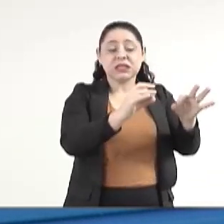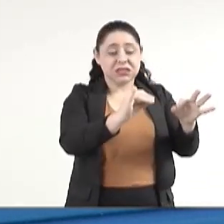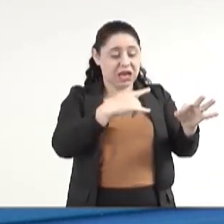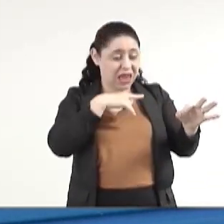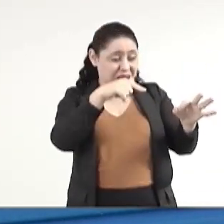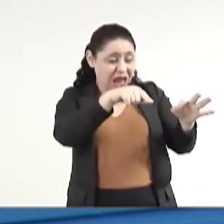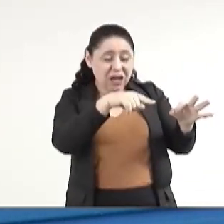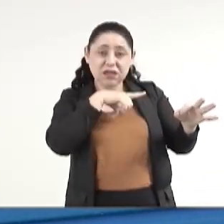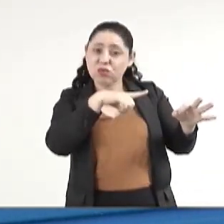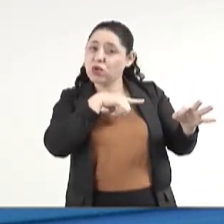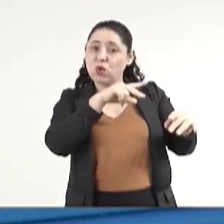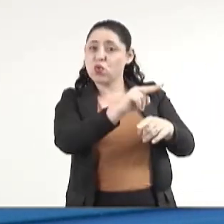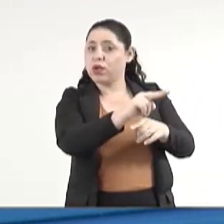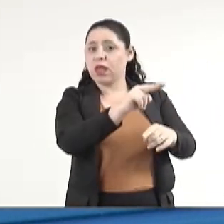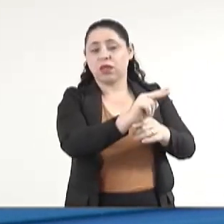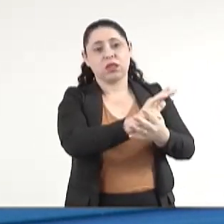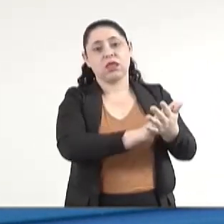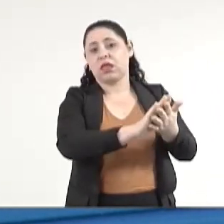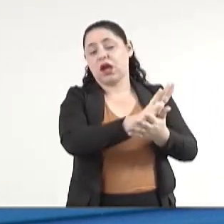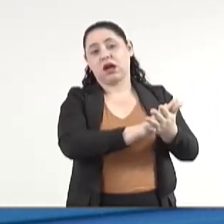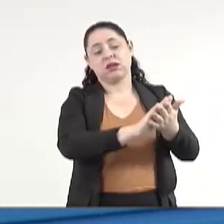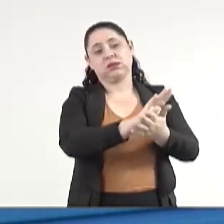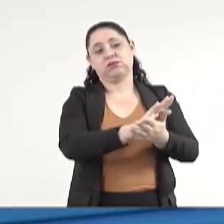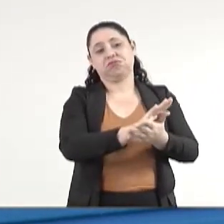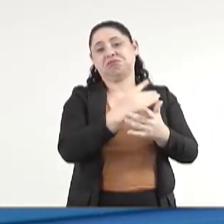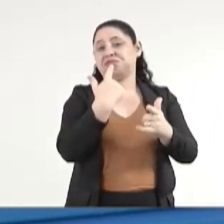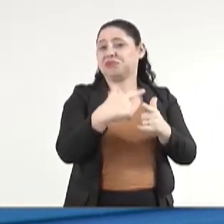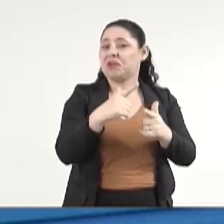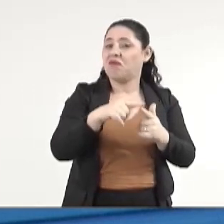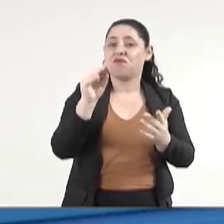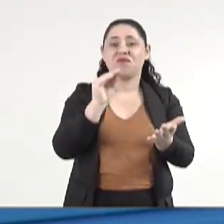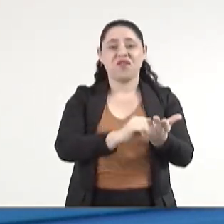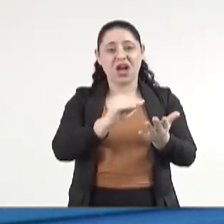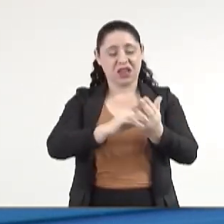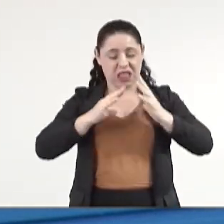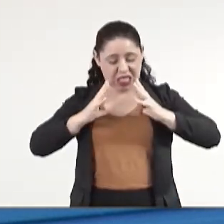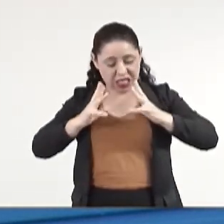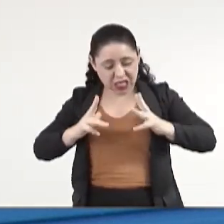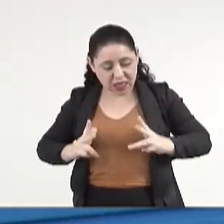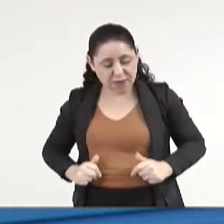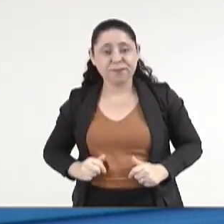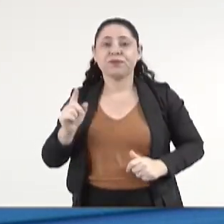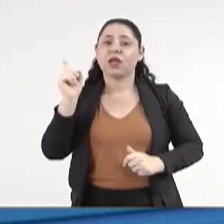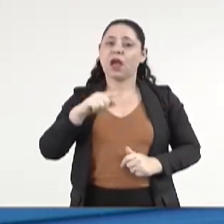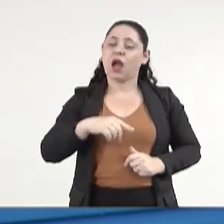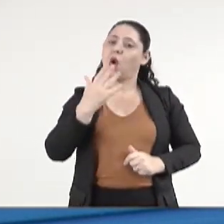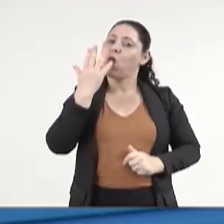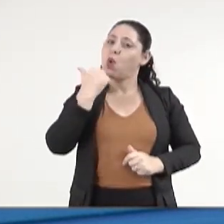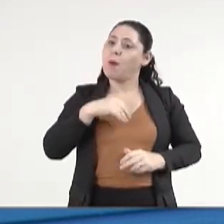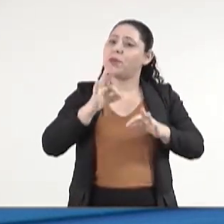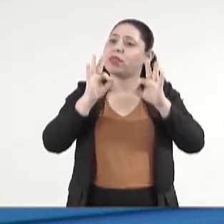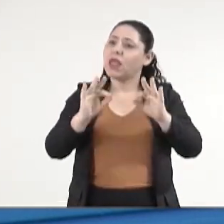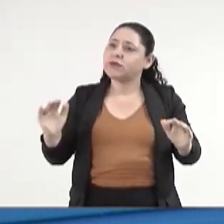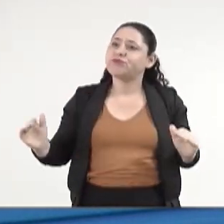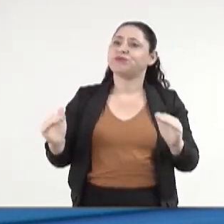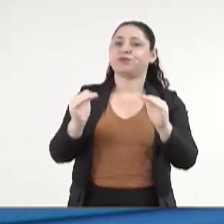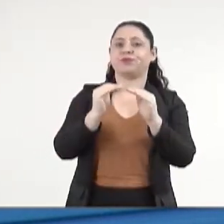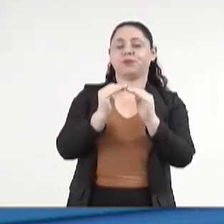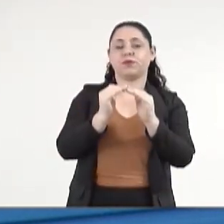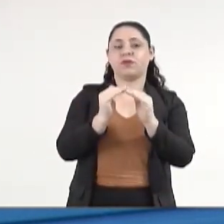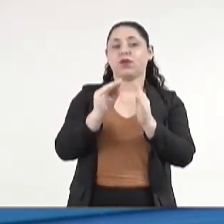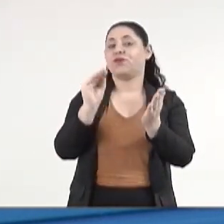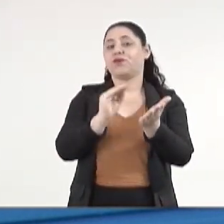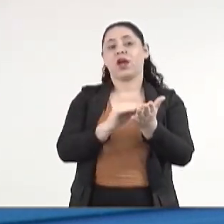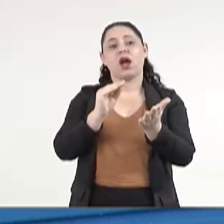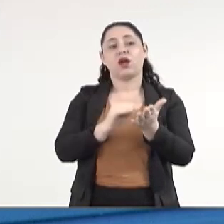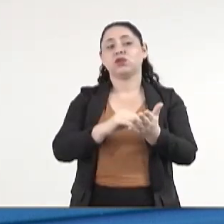a essas condições de insalubridade, falta de higiene, falta de uma alimentação